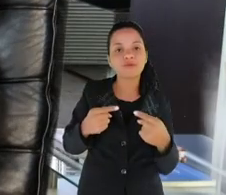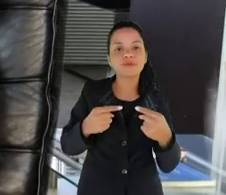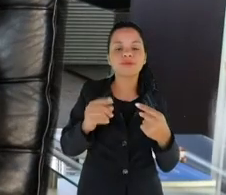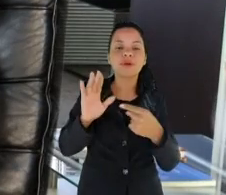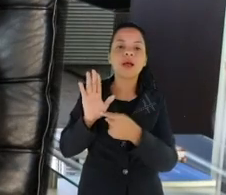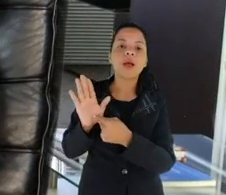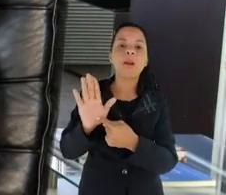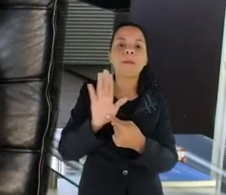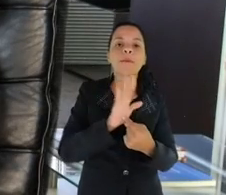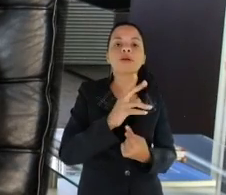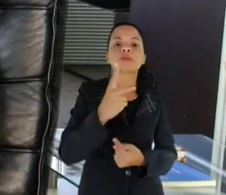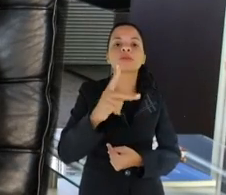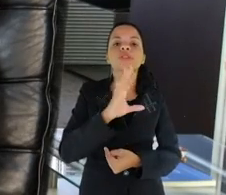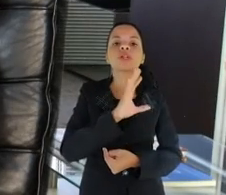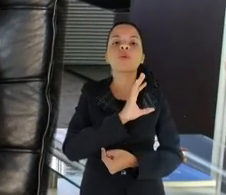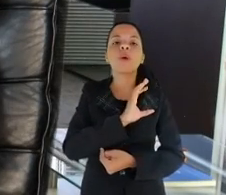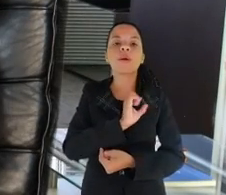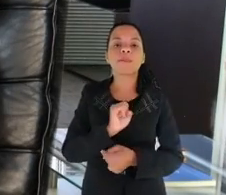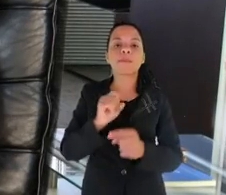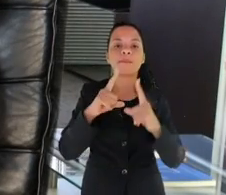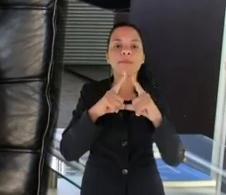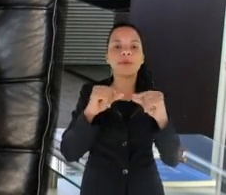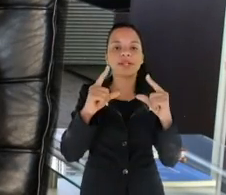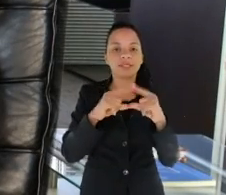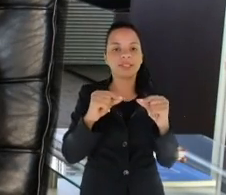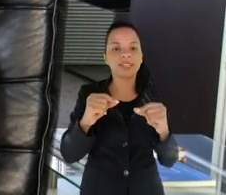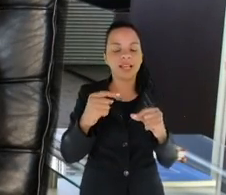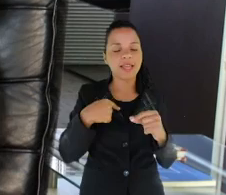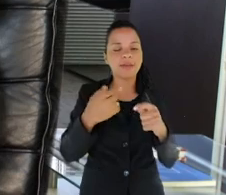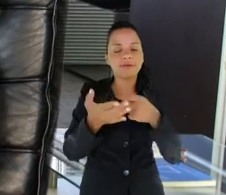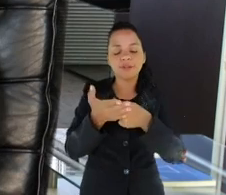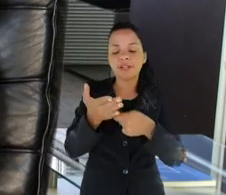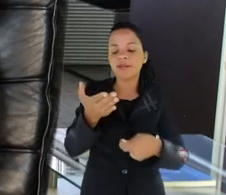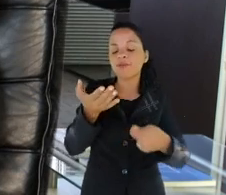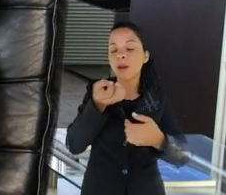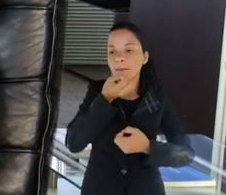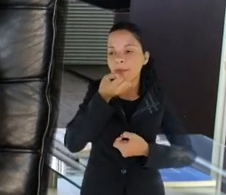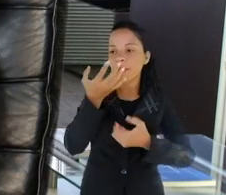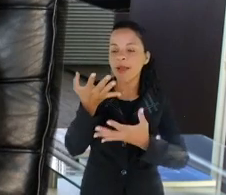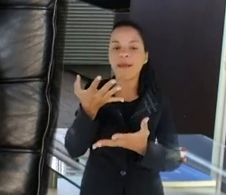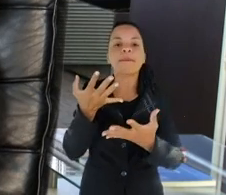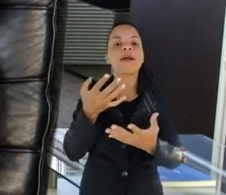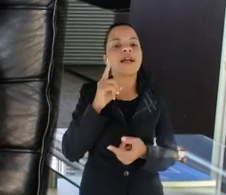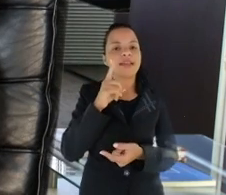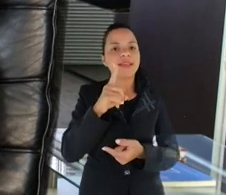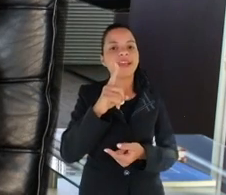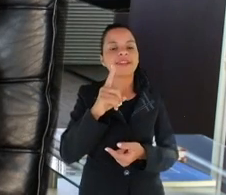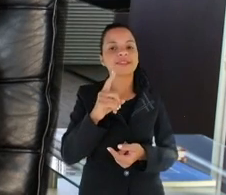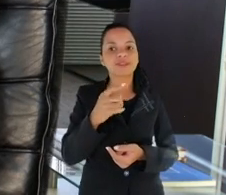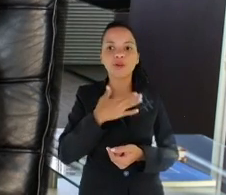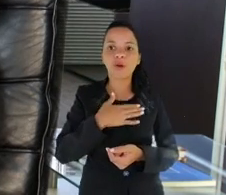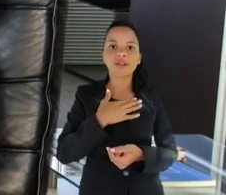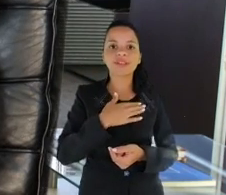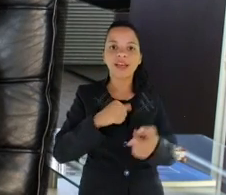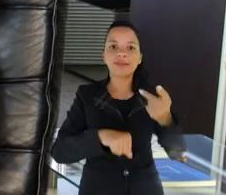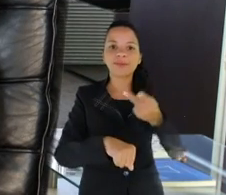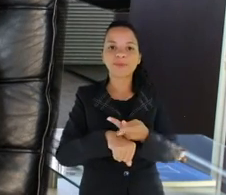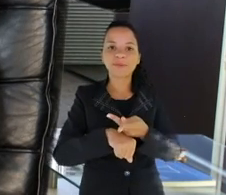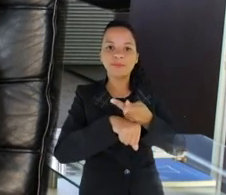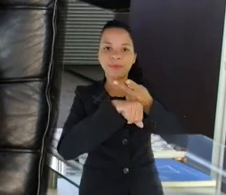esse poema, eles o olharam como crônica e me premiaram. Então, quando vem